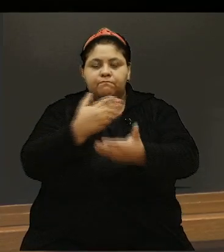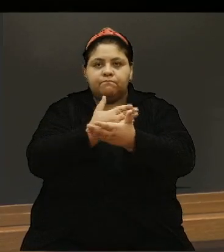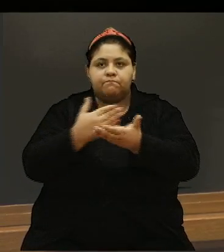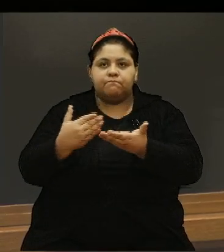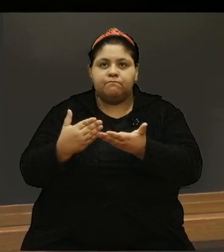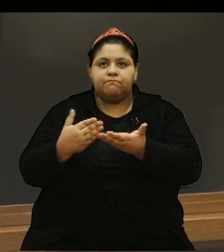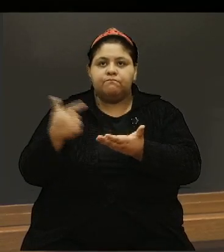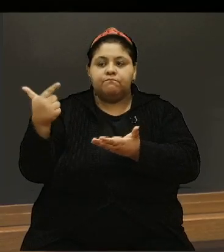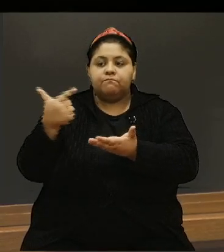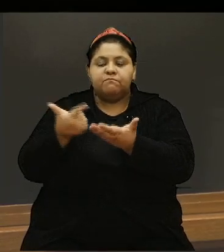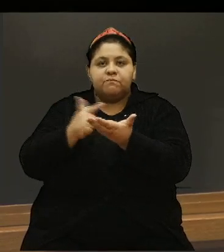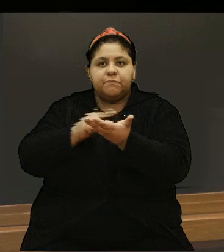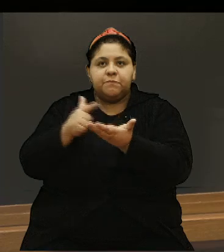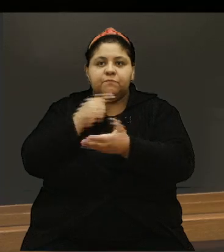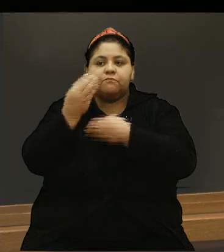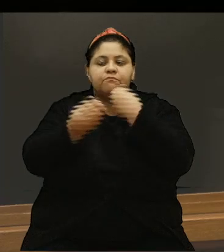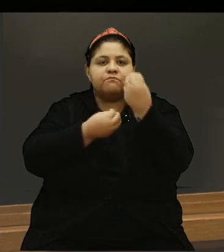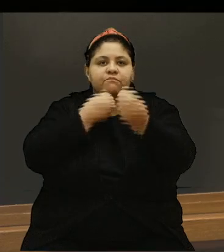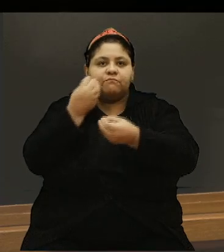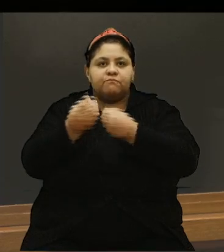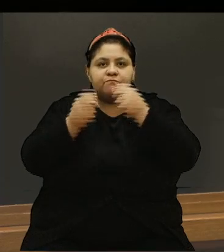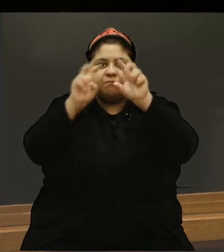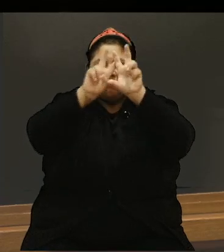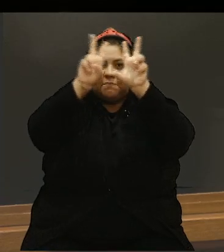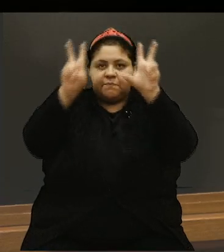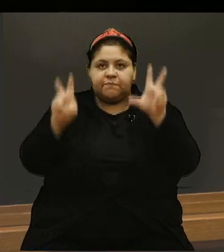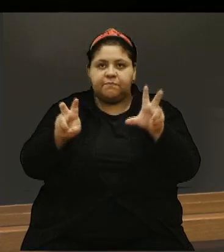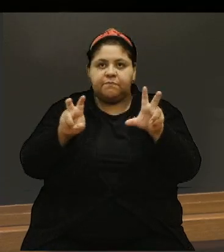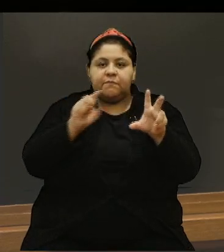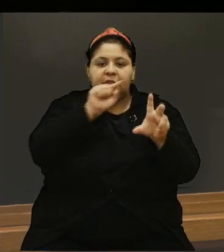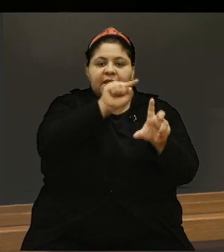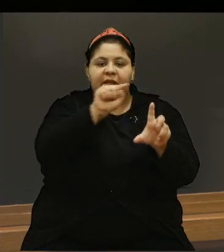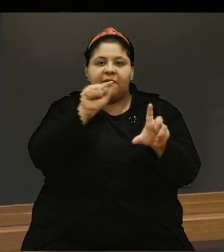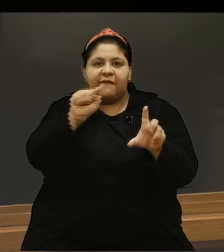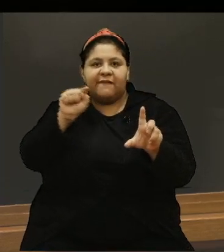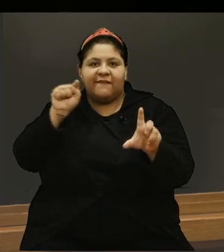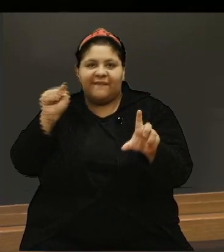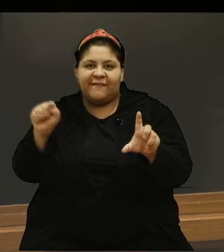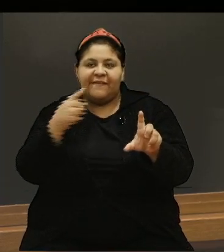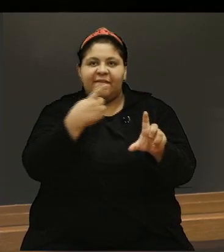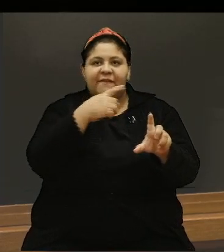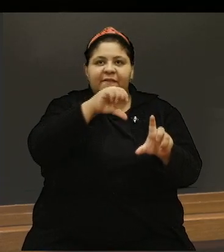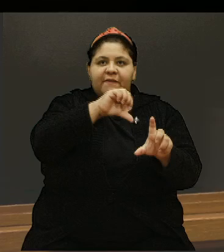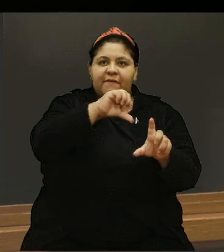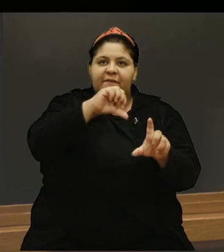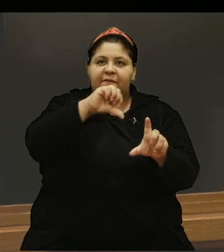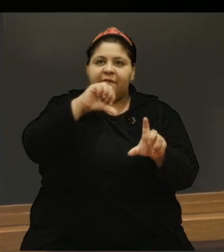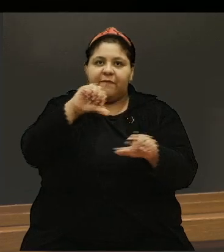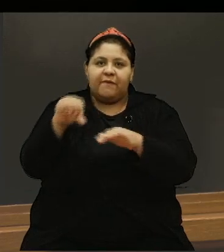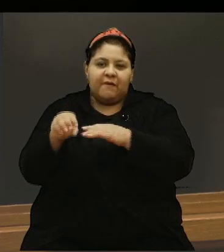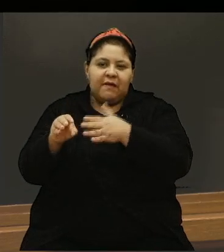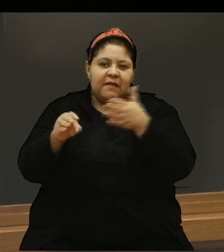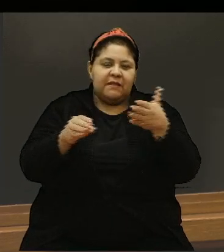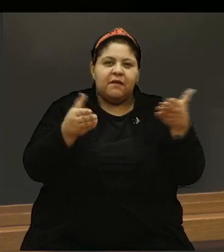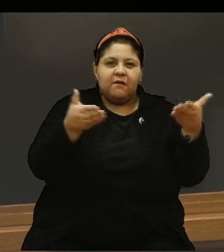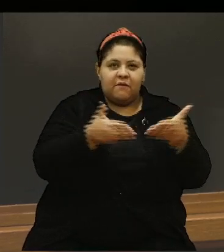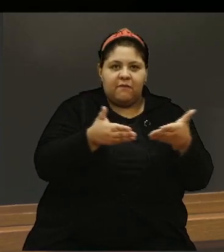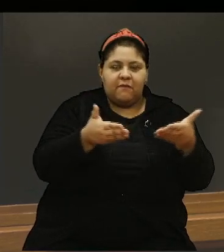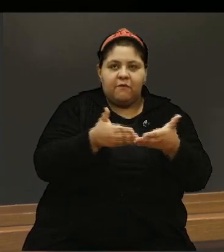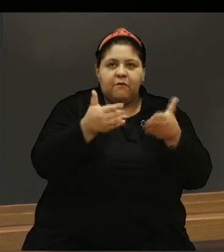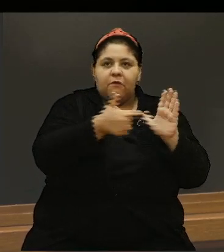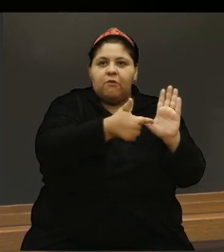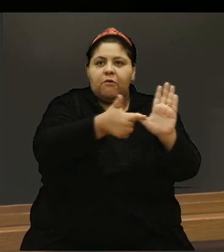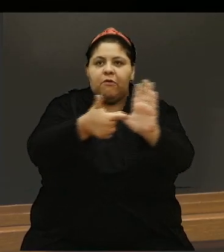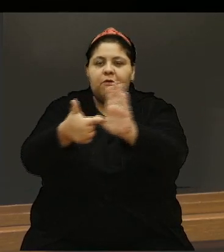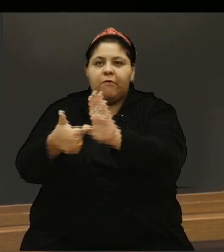o seu segundo livro de poesia, intitulado Reticências. De 1999 até os dias atuais, vem publicando